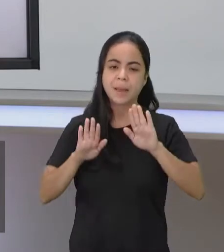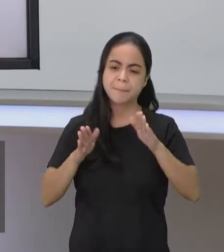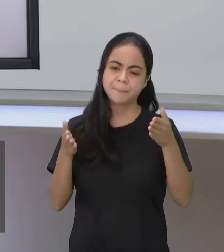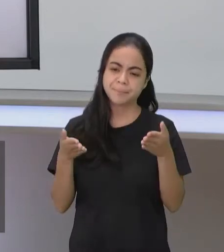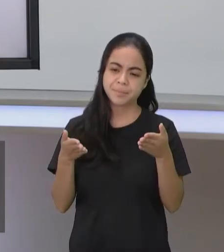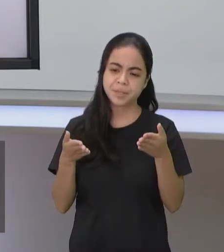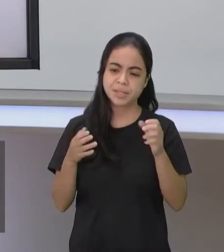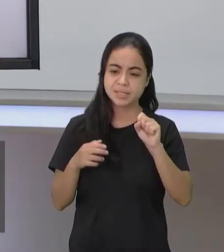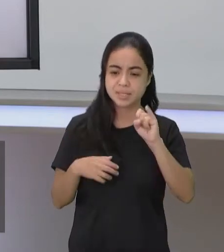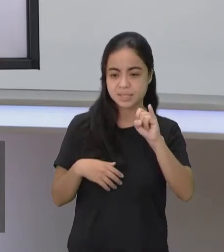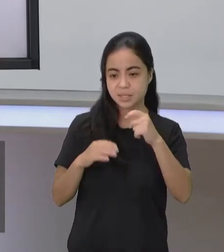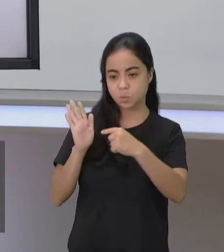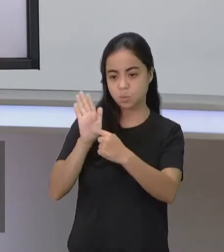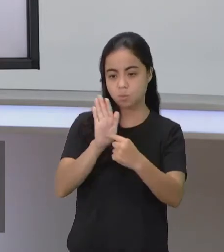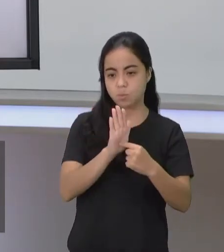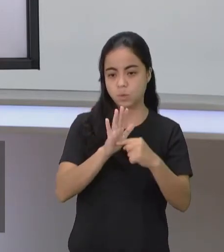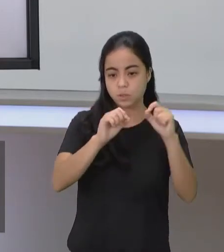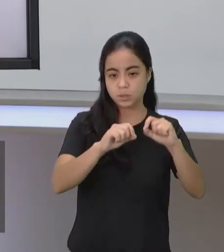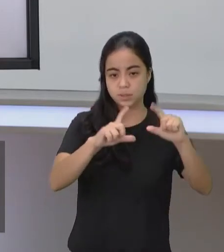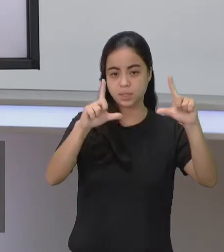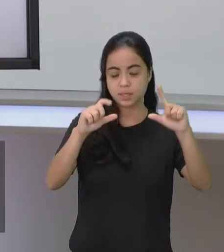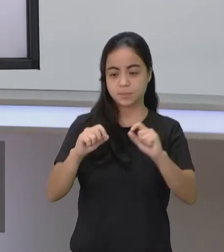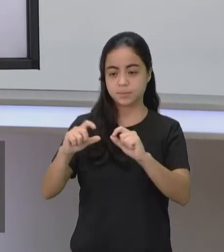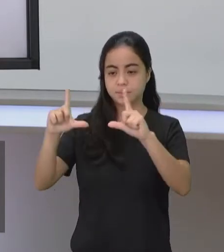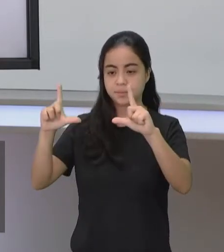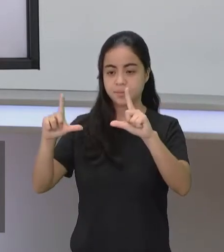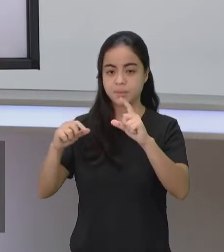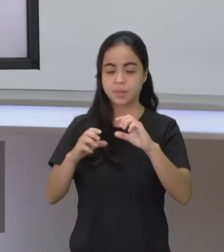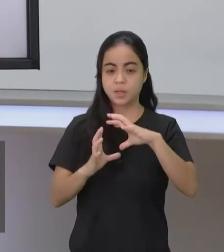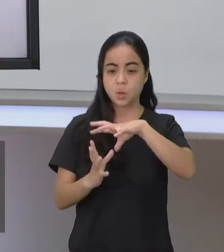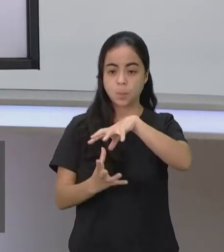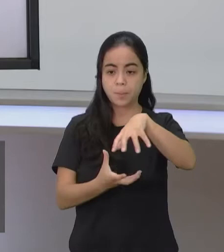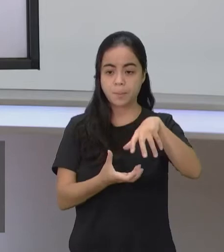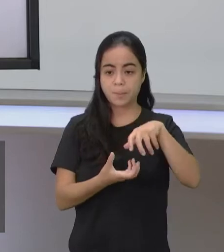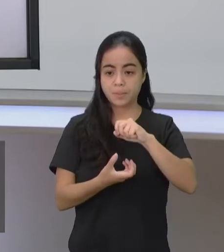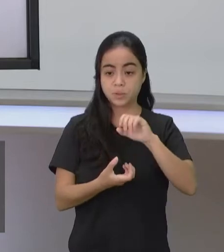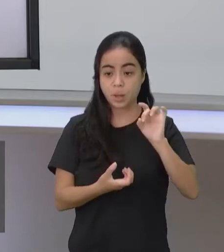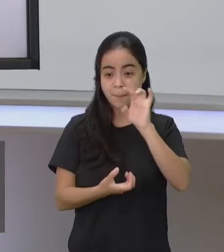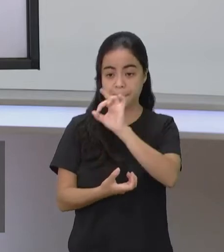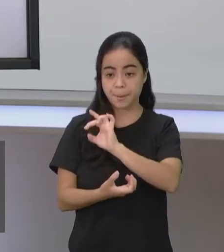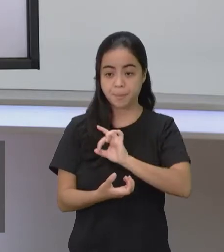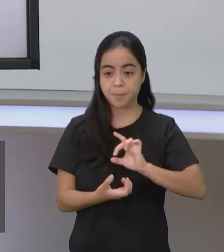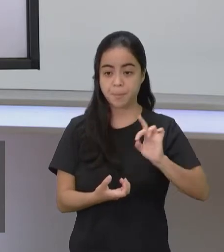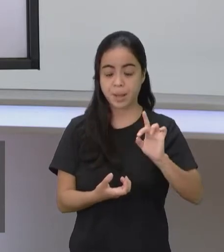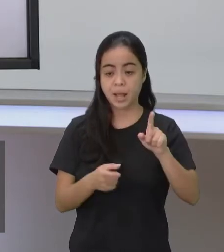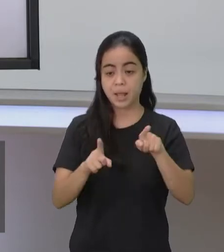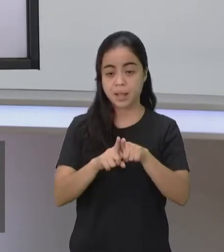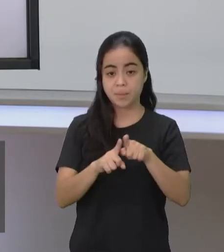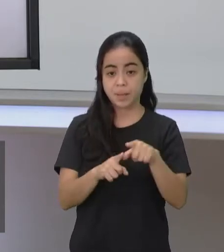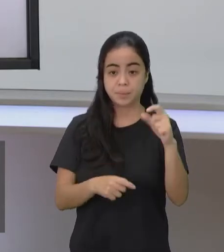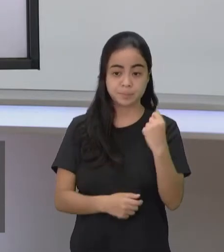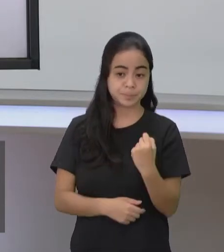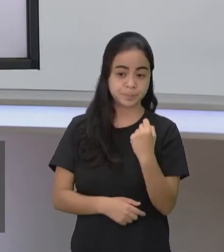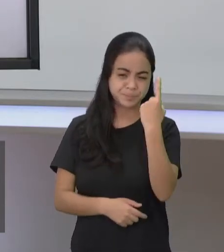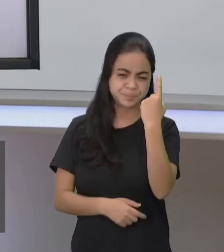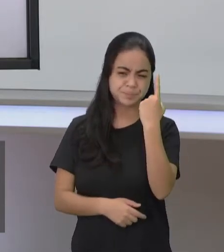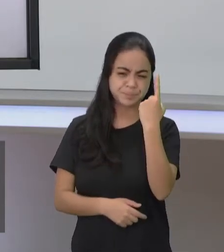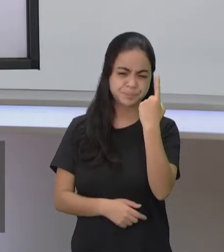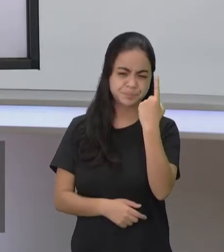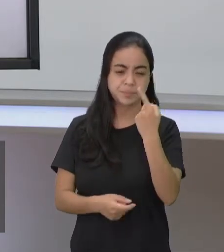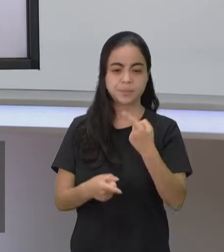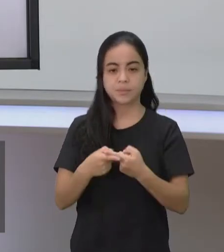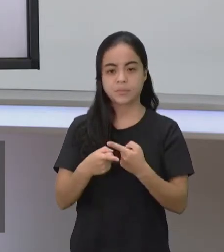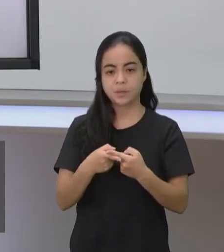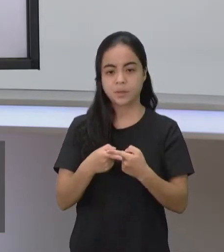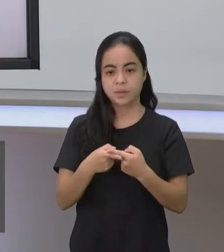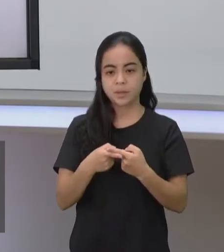se eu mostrasse essa imagem para qualquer pessoa ao redor do mundo inteiro, ela também acharia essa imagem estranha. Por quê?